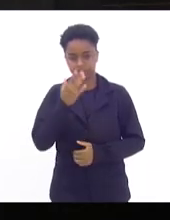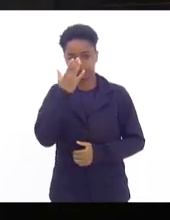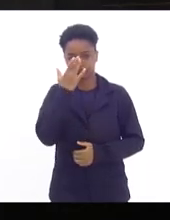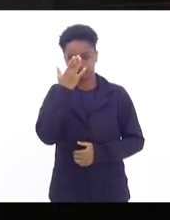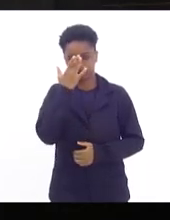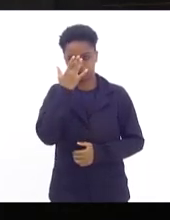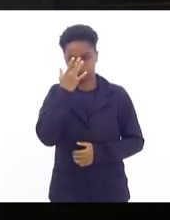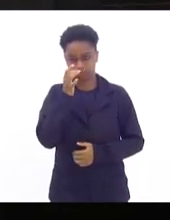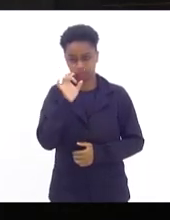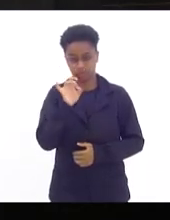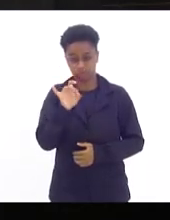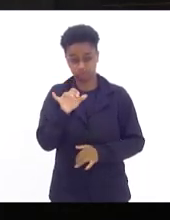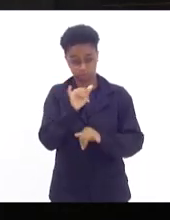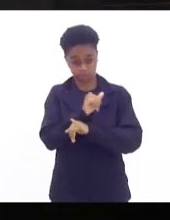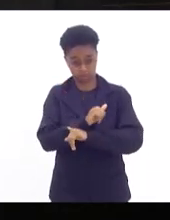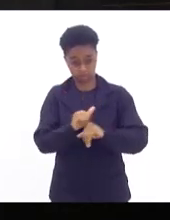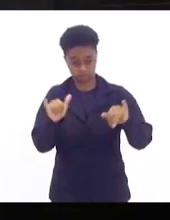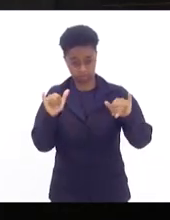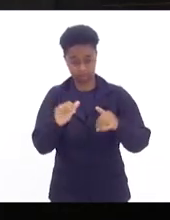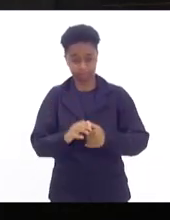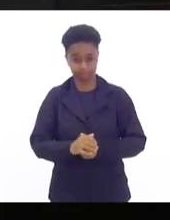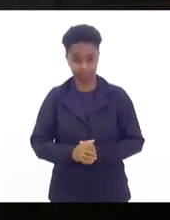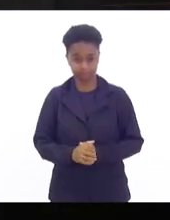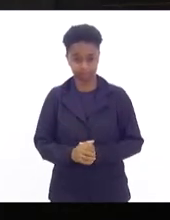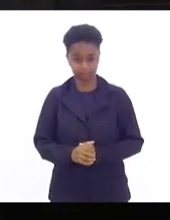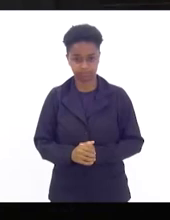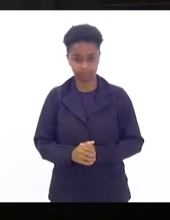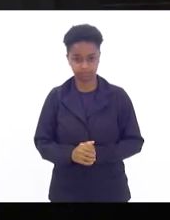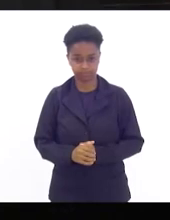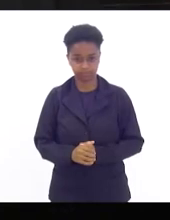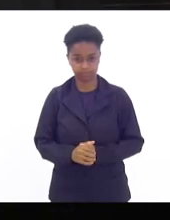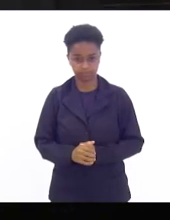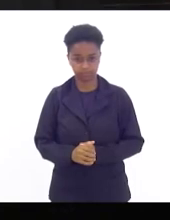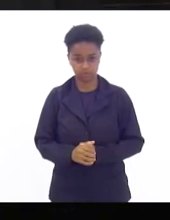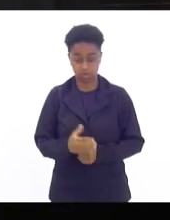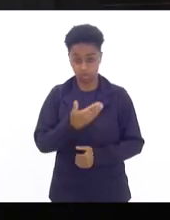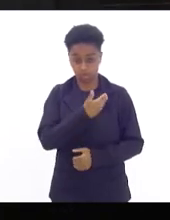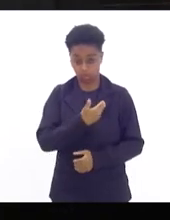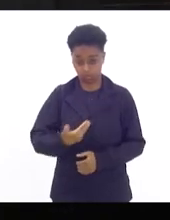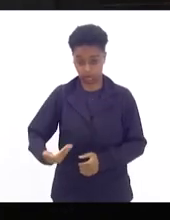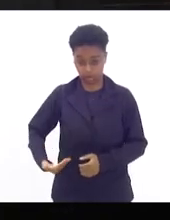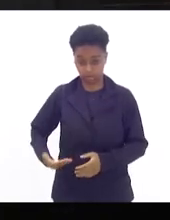só como notícia, as